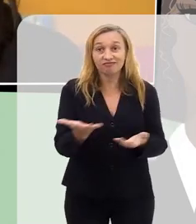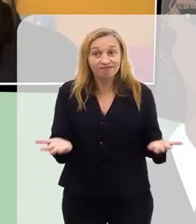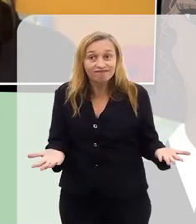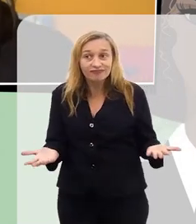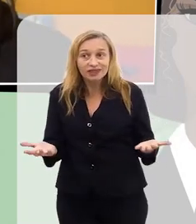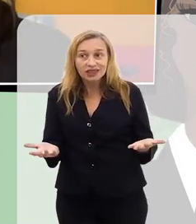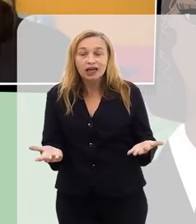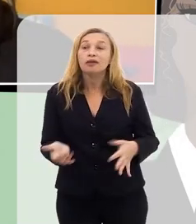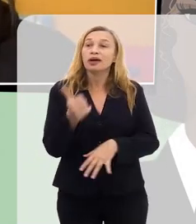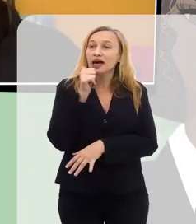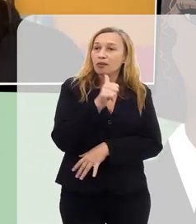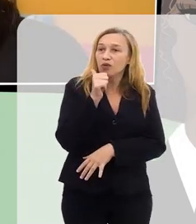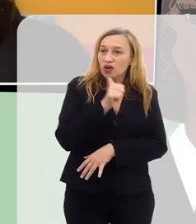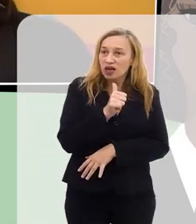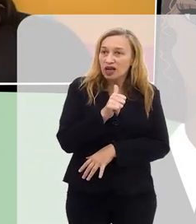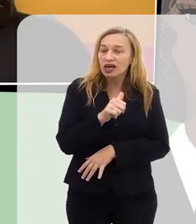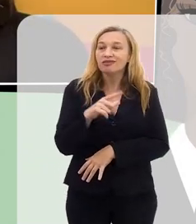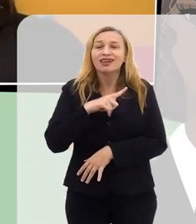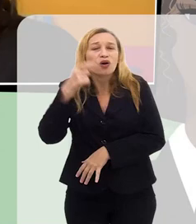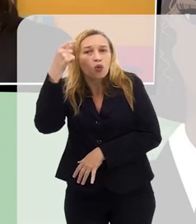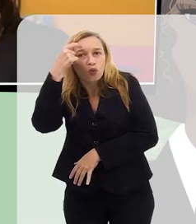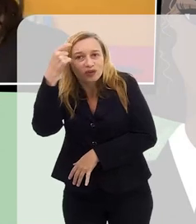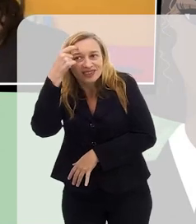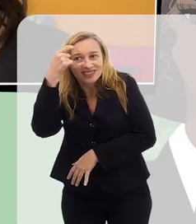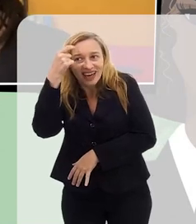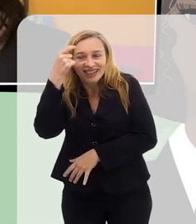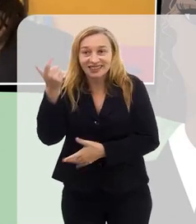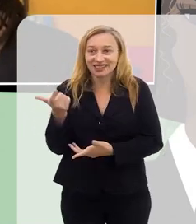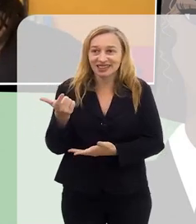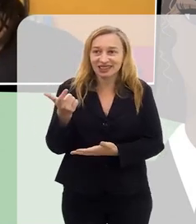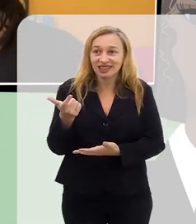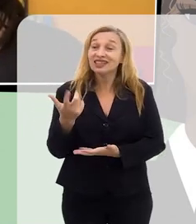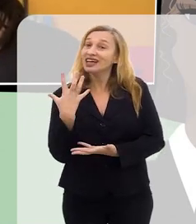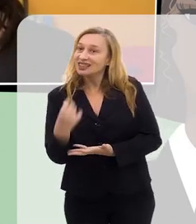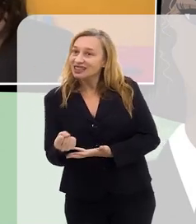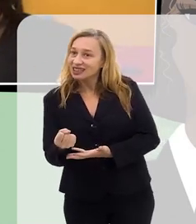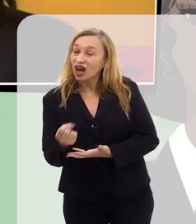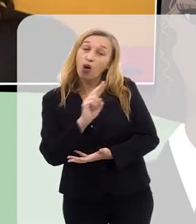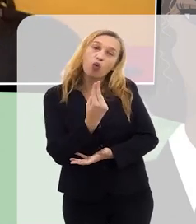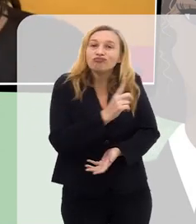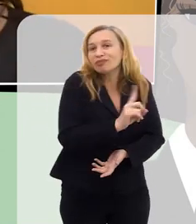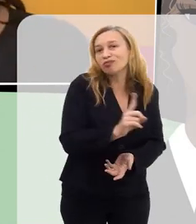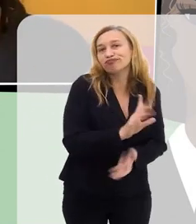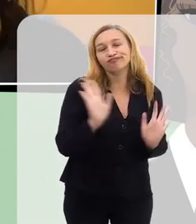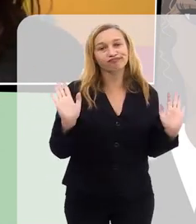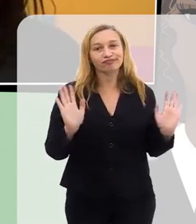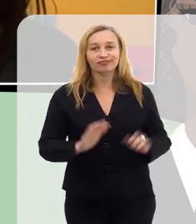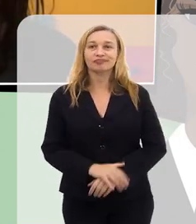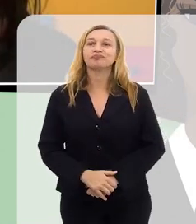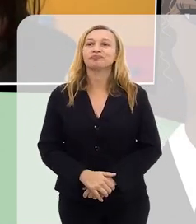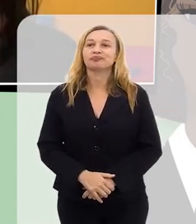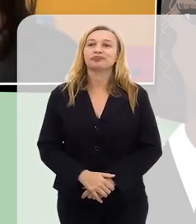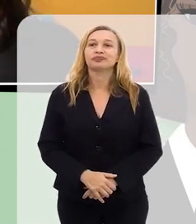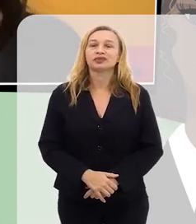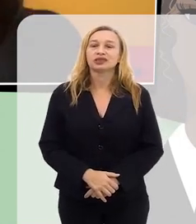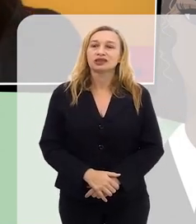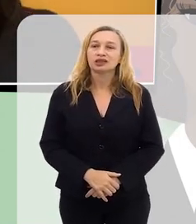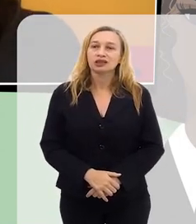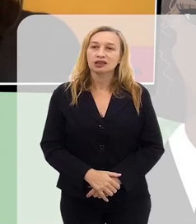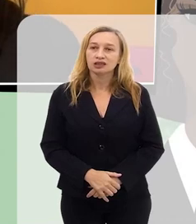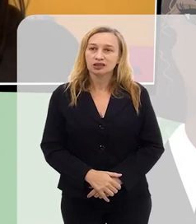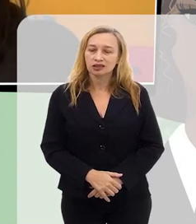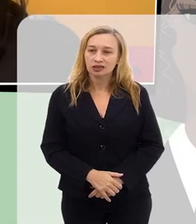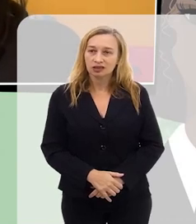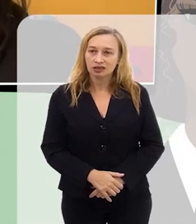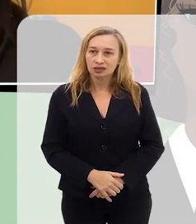avisadas, para que a mulher tenha pelo menos a consciência de aceitar ou não aceitar.